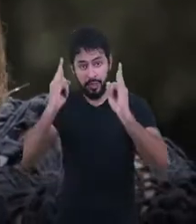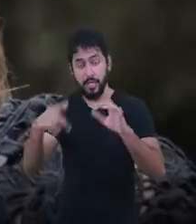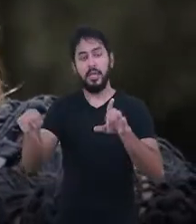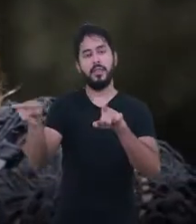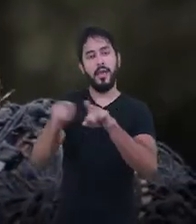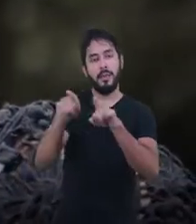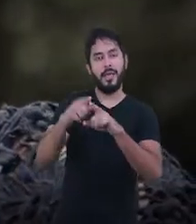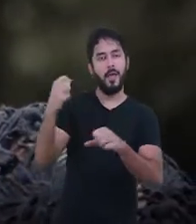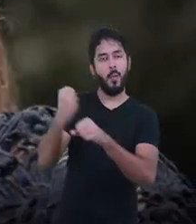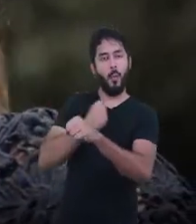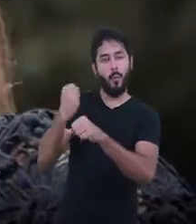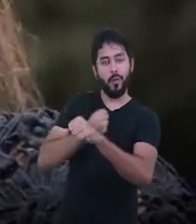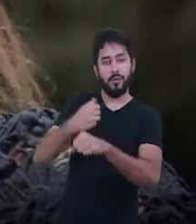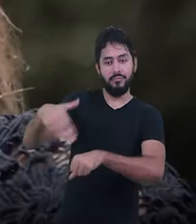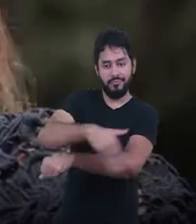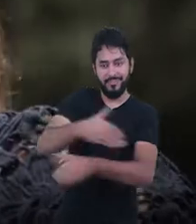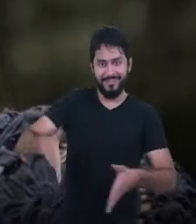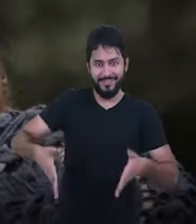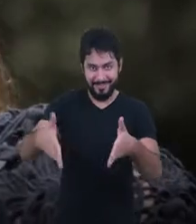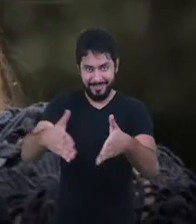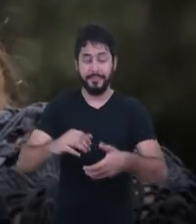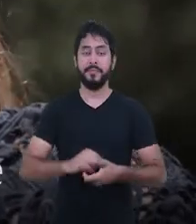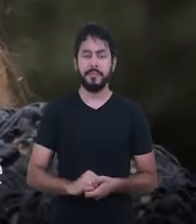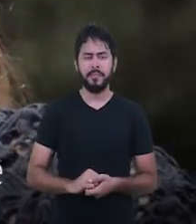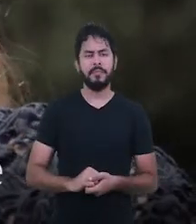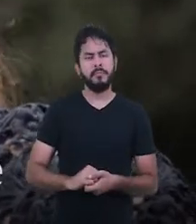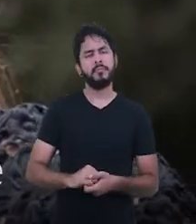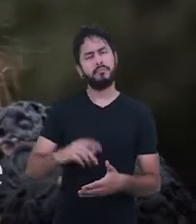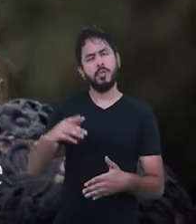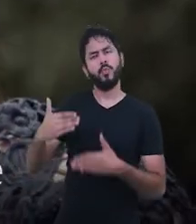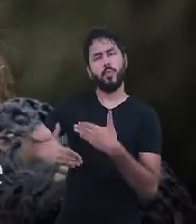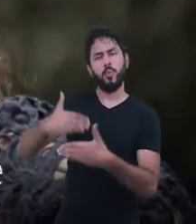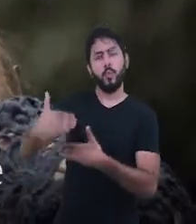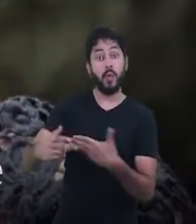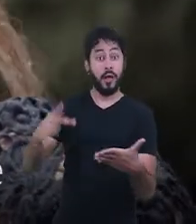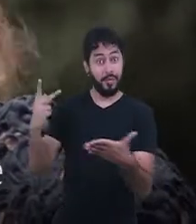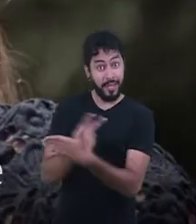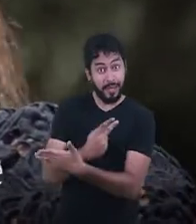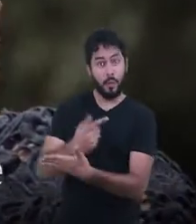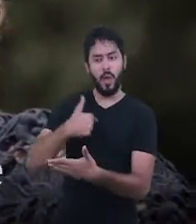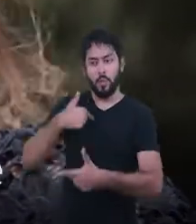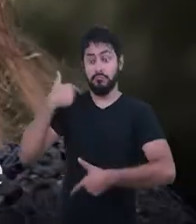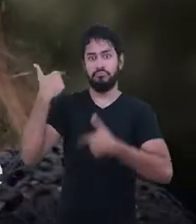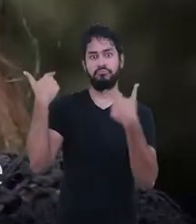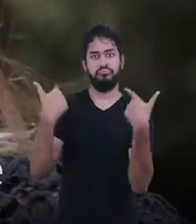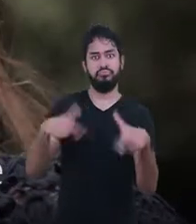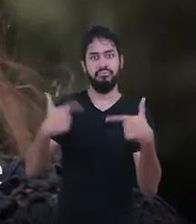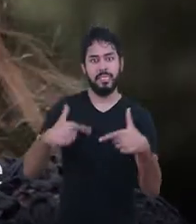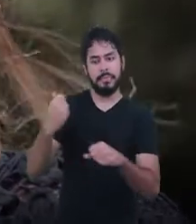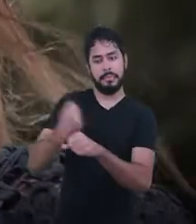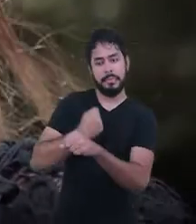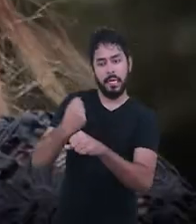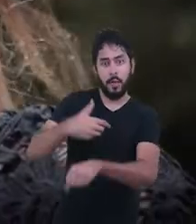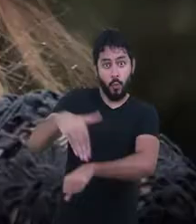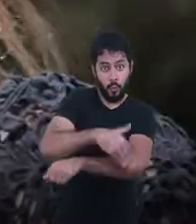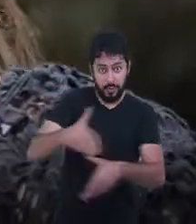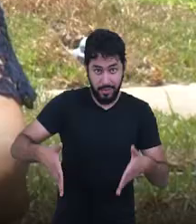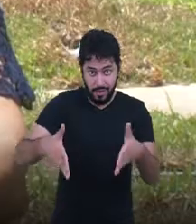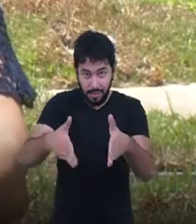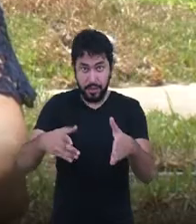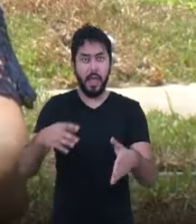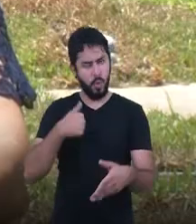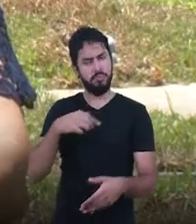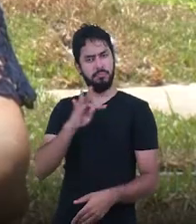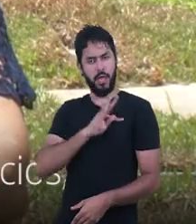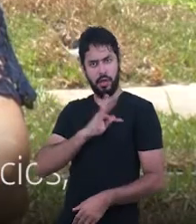curso técnico de estradas, depois edificações. E de repente eu me vi trabalhando em obra de construção de estradas